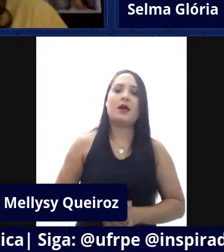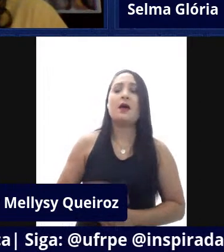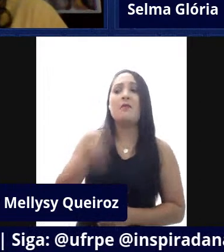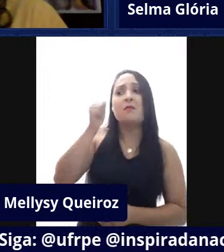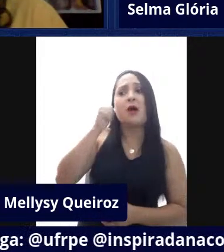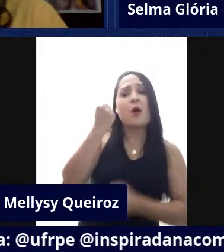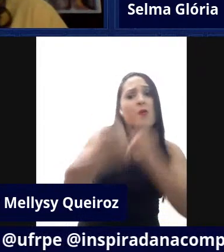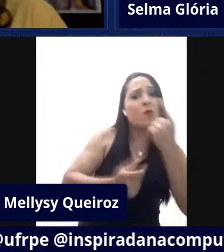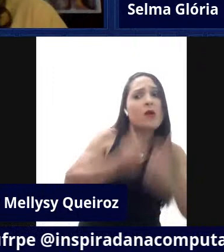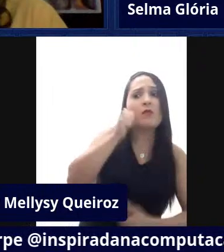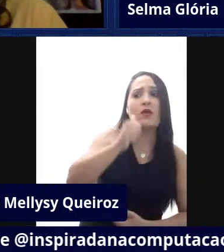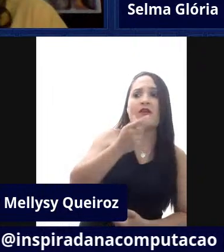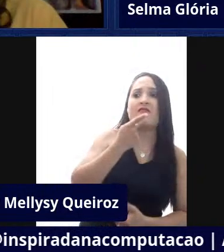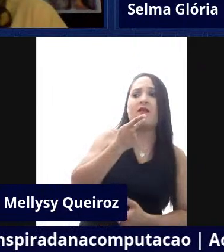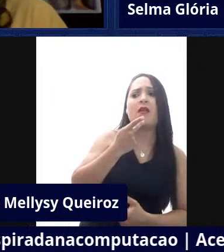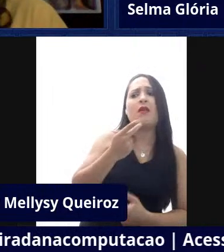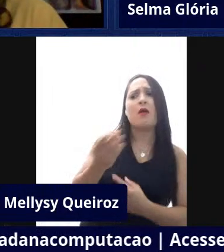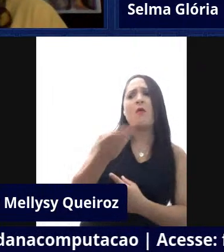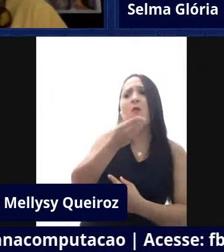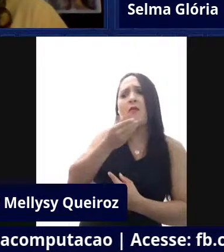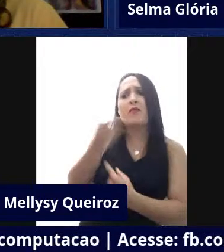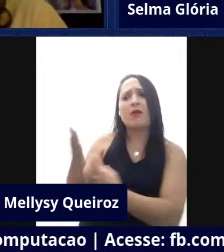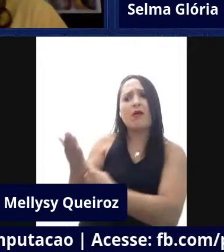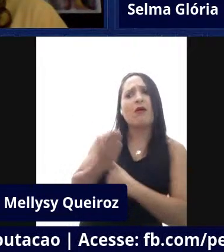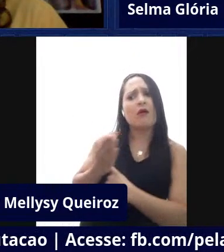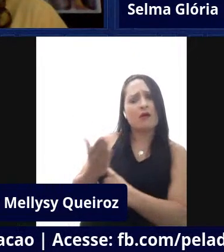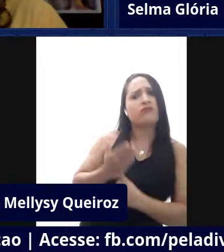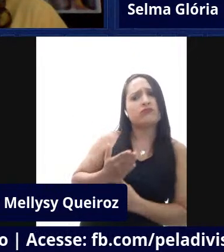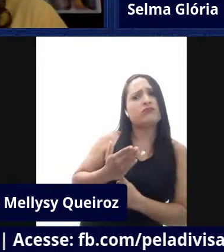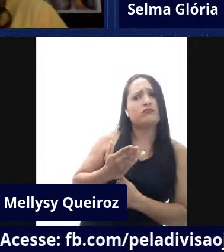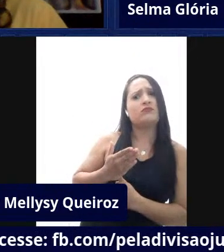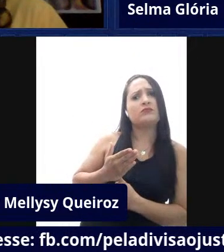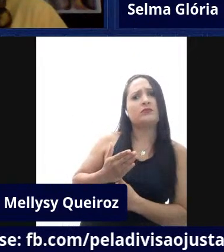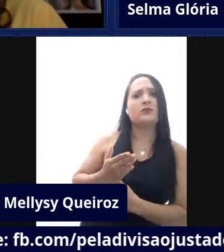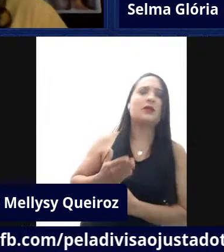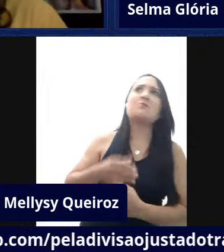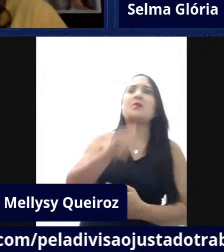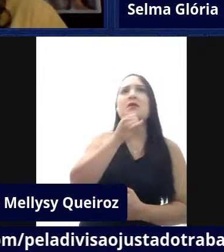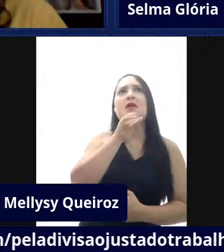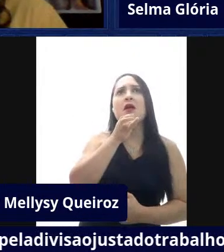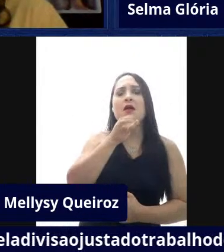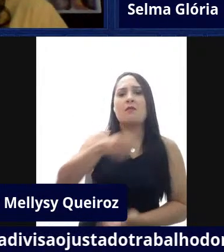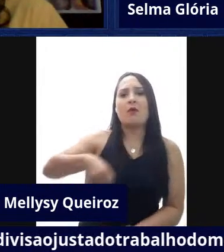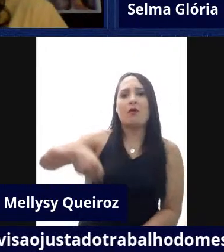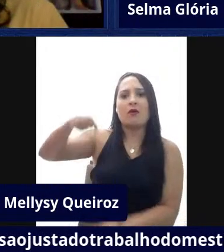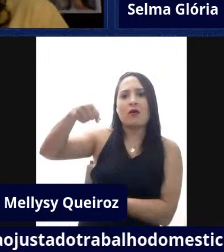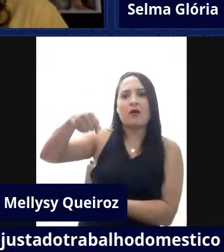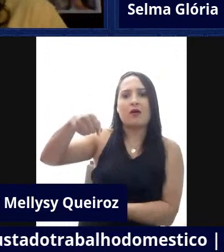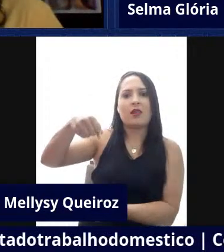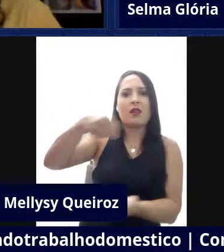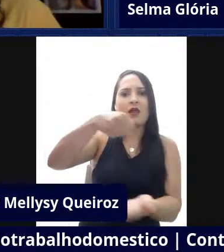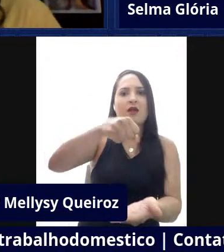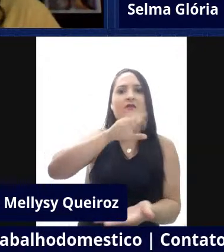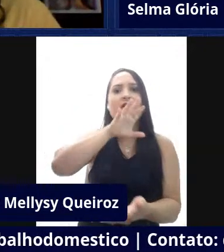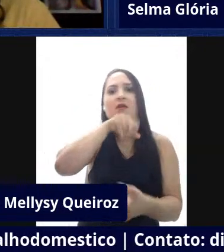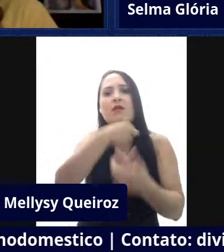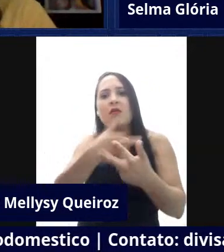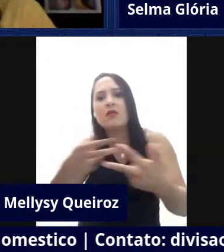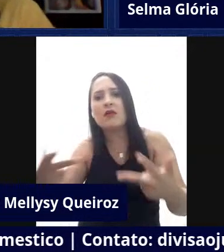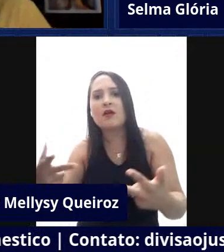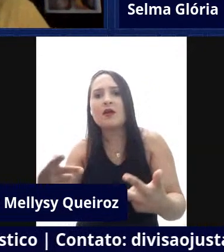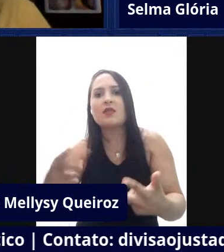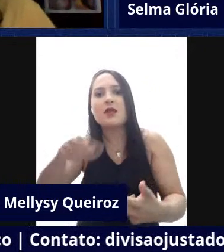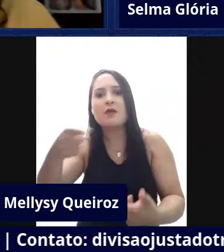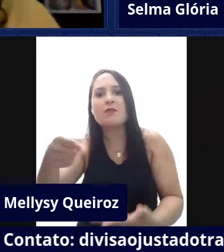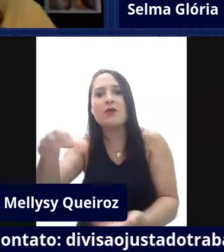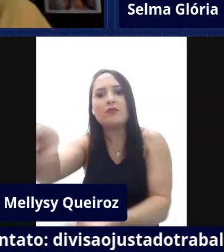ajudam como? Eles colocam os vasilhames nos animais, né, e eles vão buscar essa água.